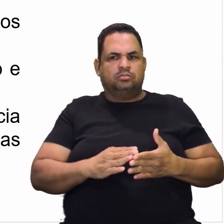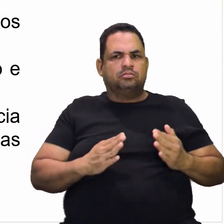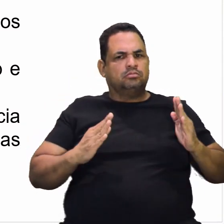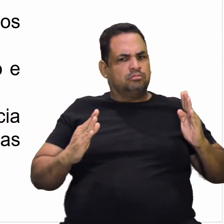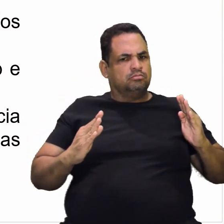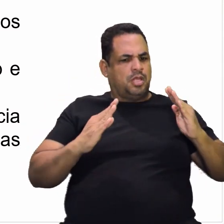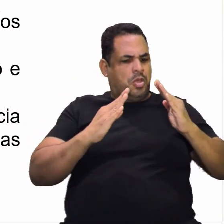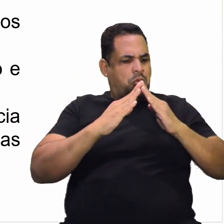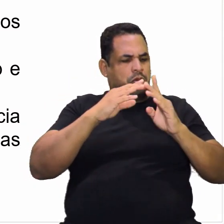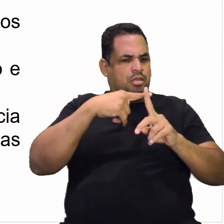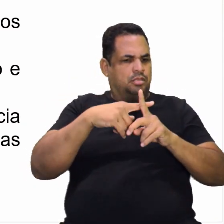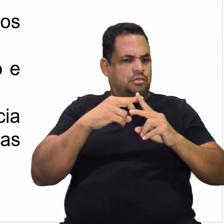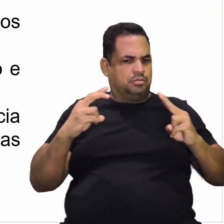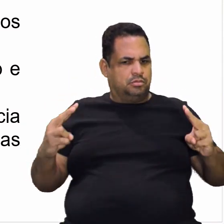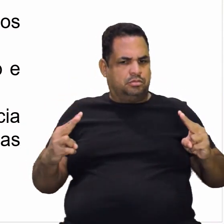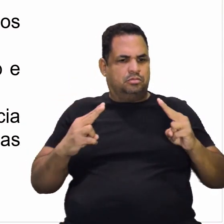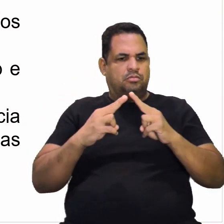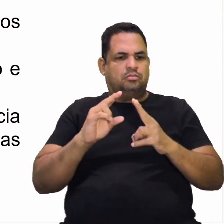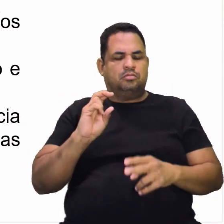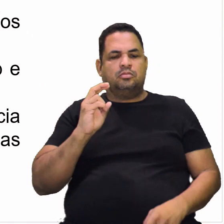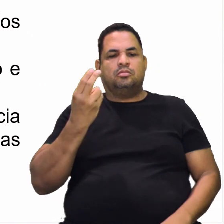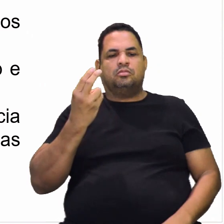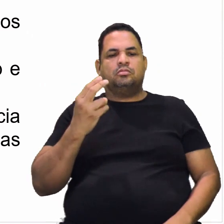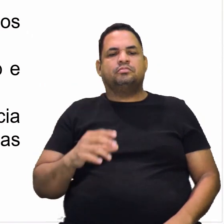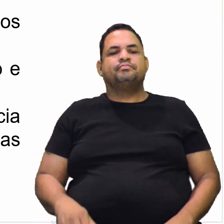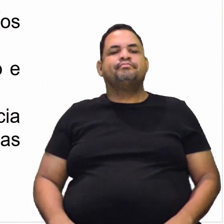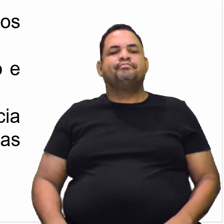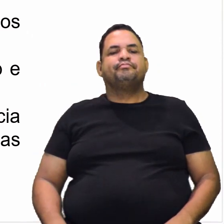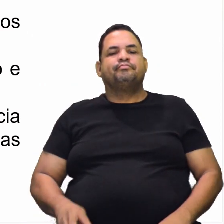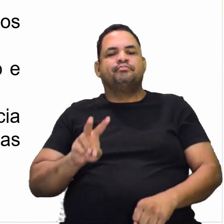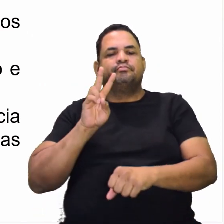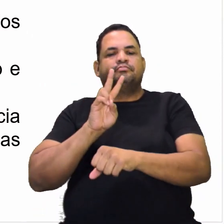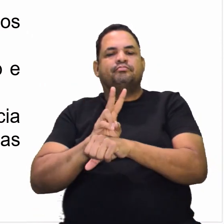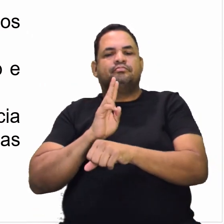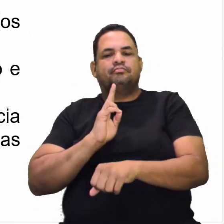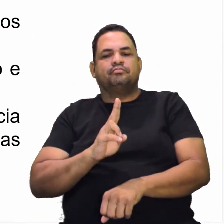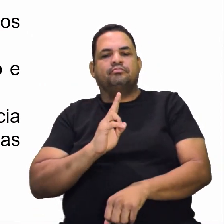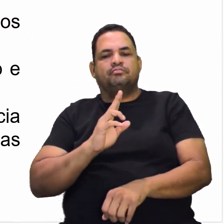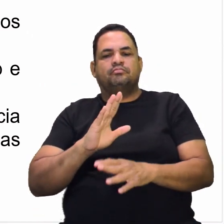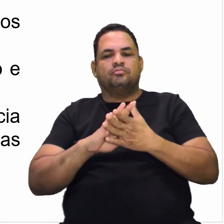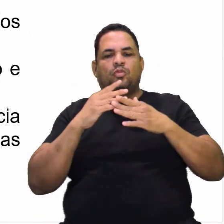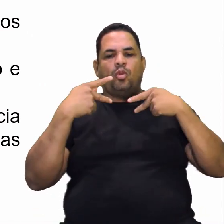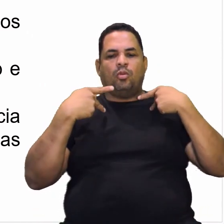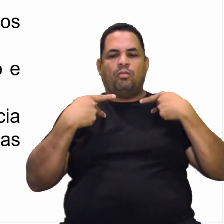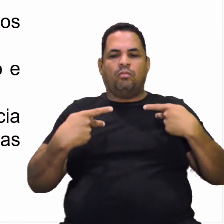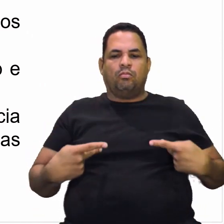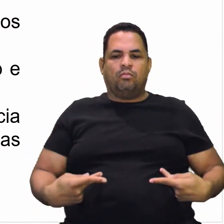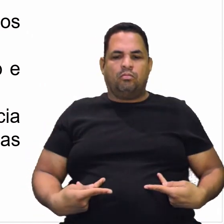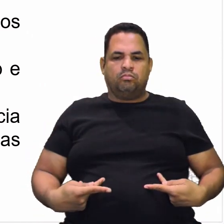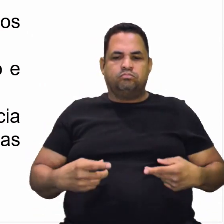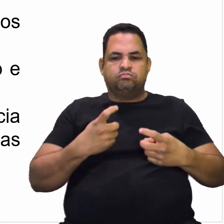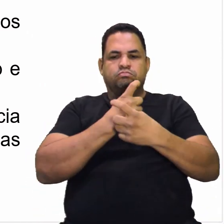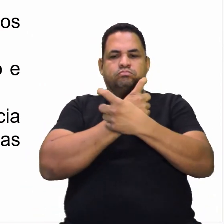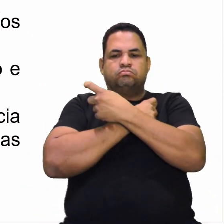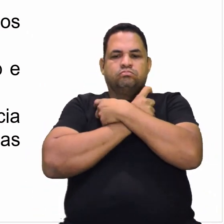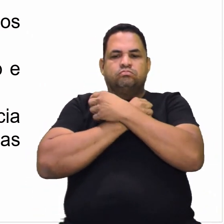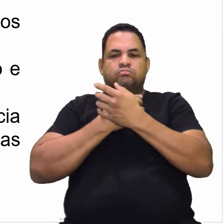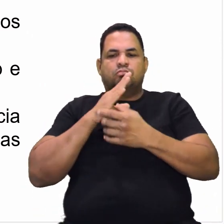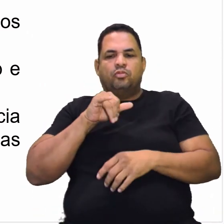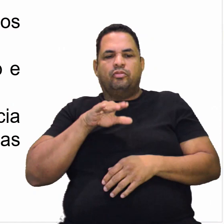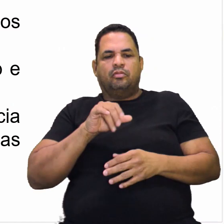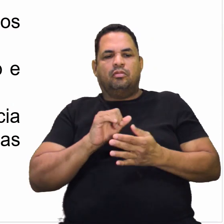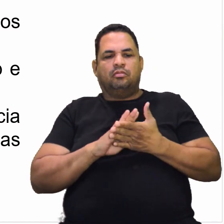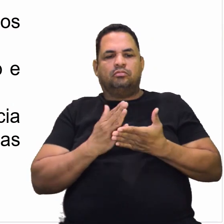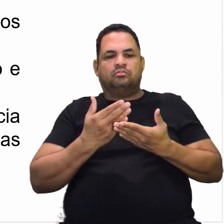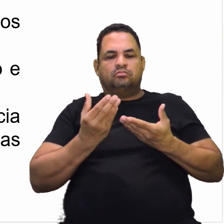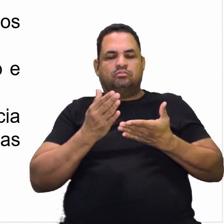pirâmide? Ou as pirâmides eram para proteger e conservar o corpo do faraó mumificado e